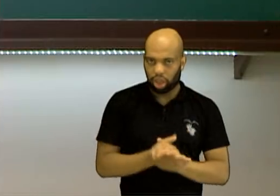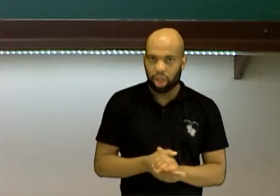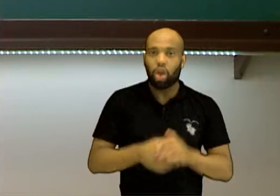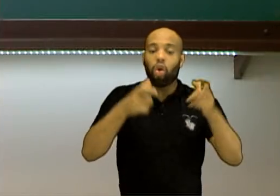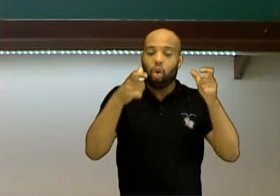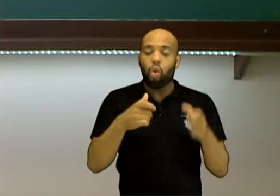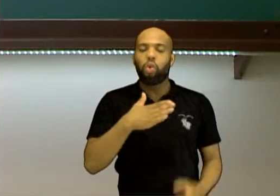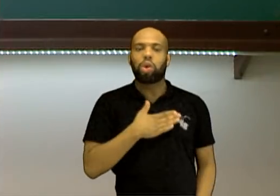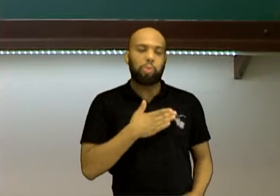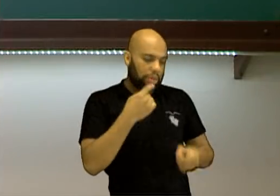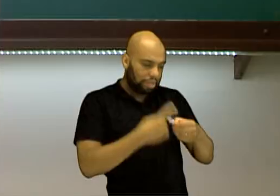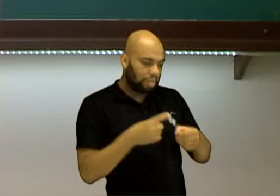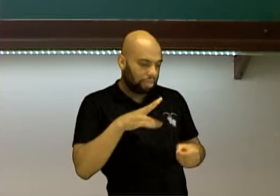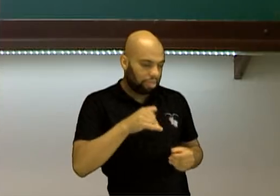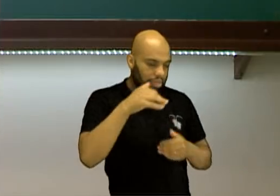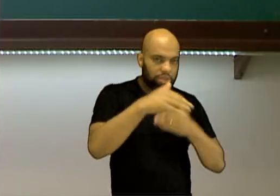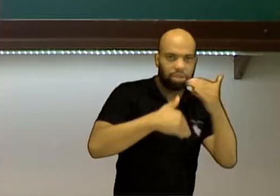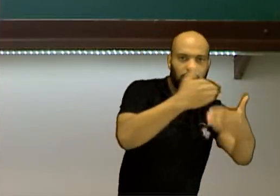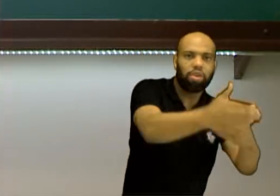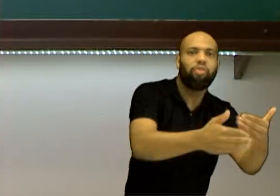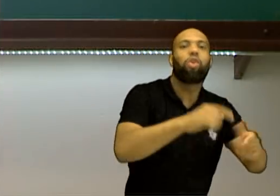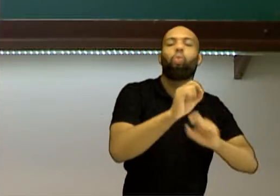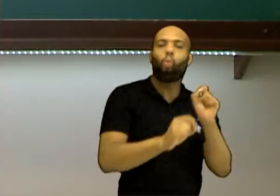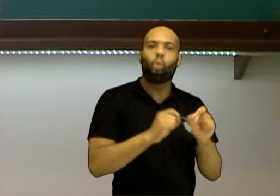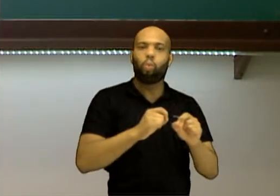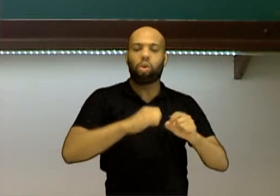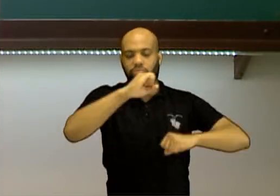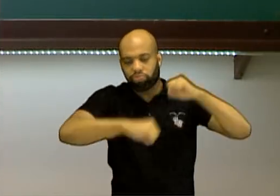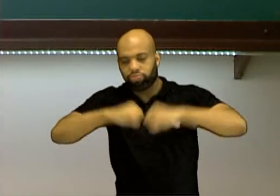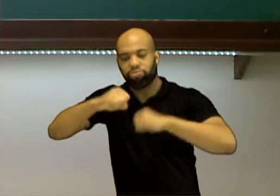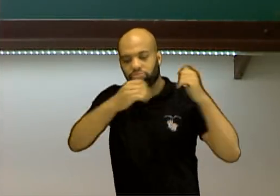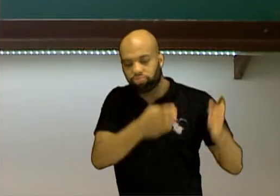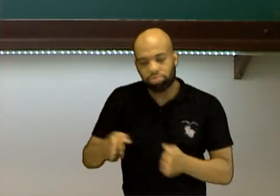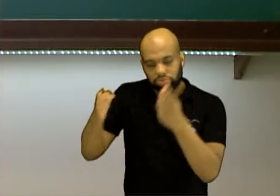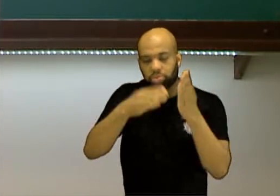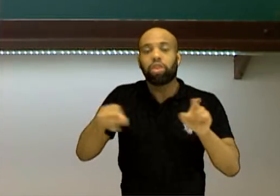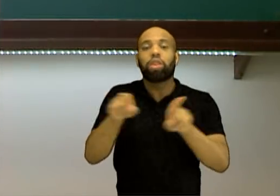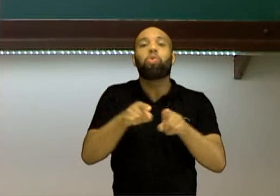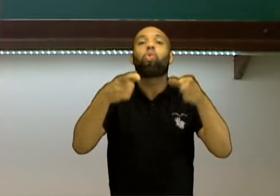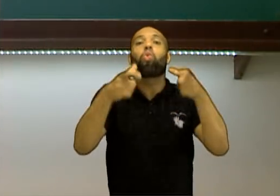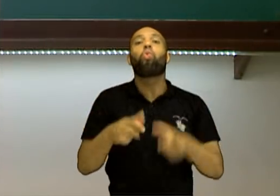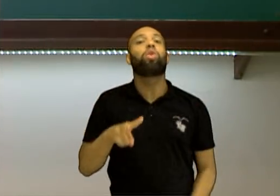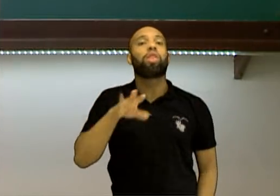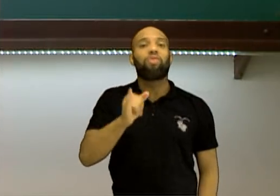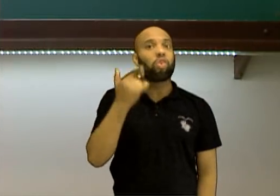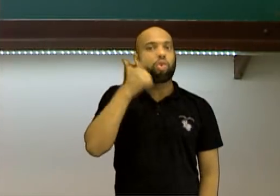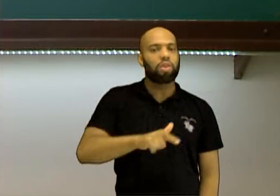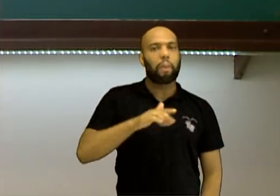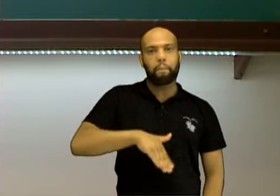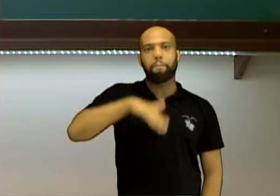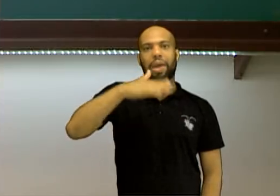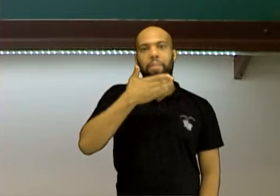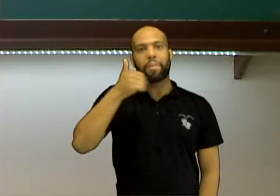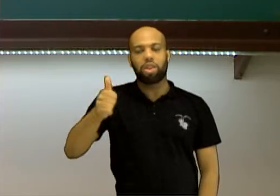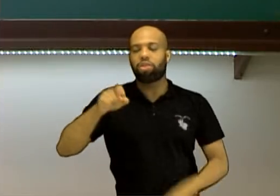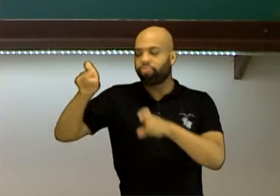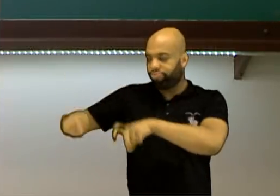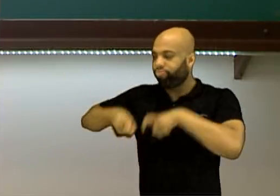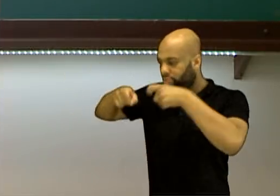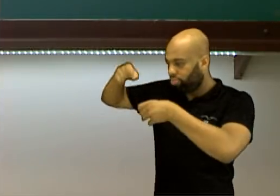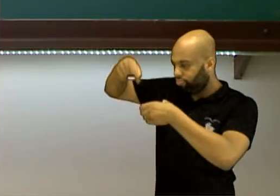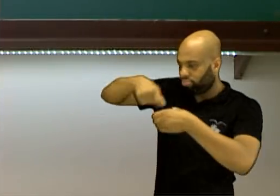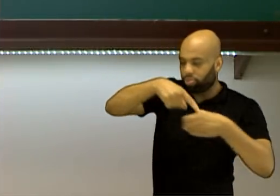minha cidade vão se desenvolver as atividades industriais, aonde é mais favorável que se desenvolvam atividades agrícolas,